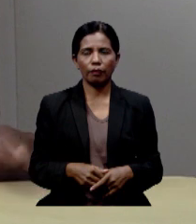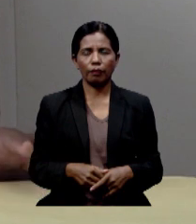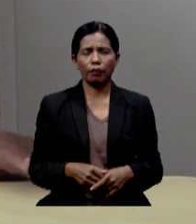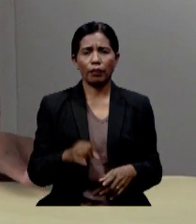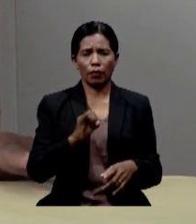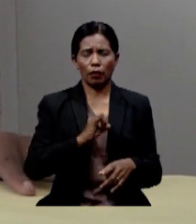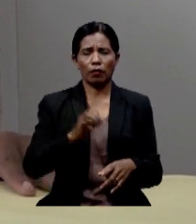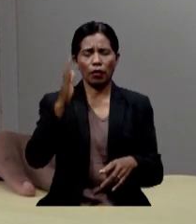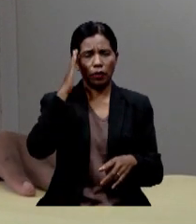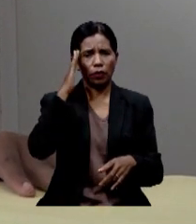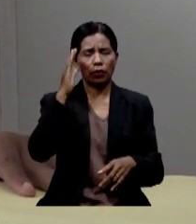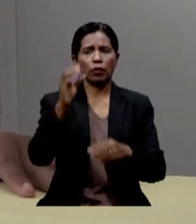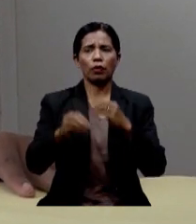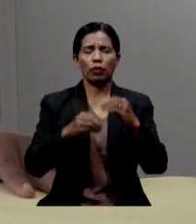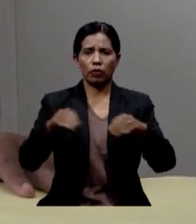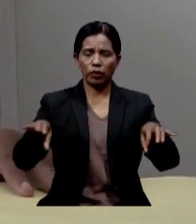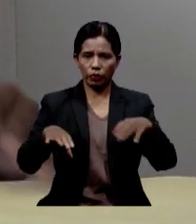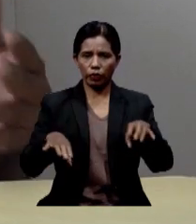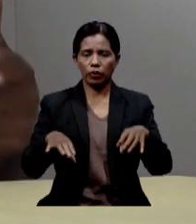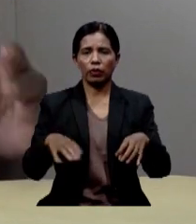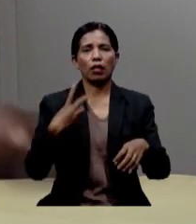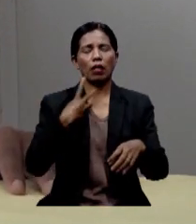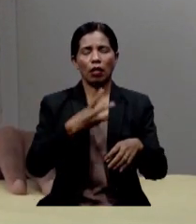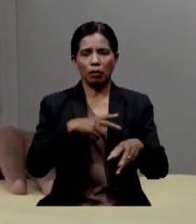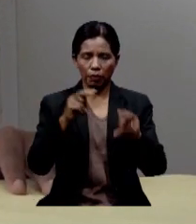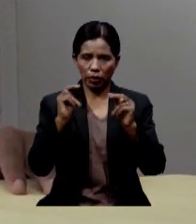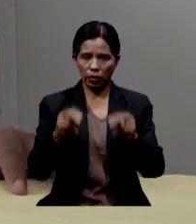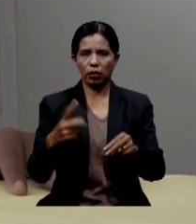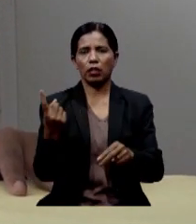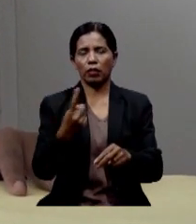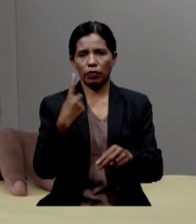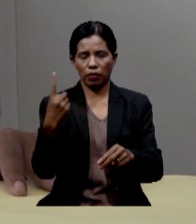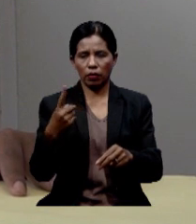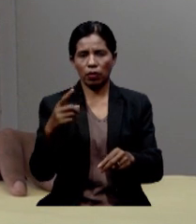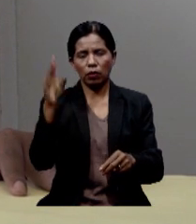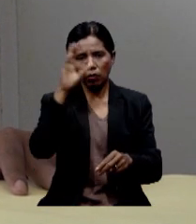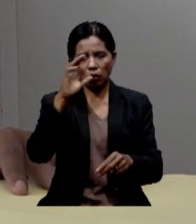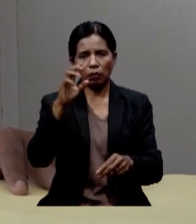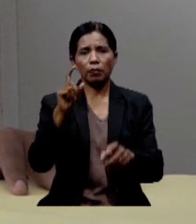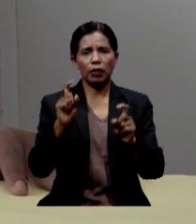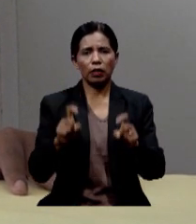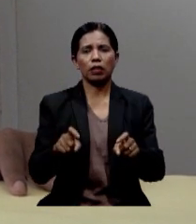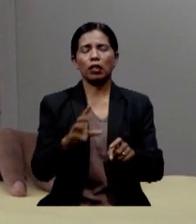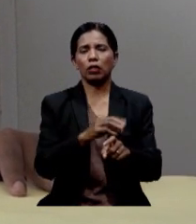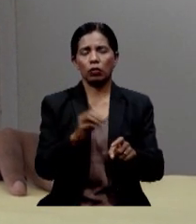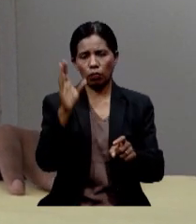A unha, quando vai ao serviço de controle, não é que a minha precisa na fati, a tu buca no mecanismo para